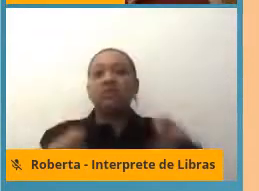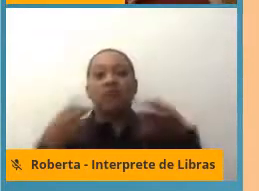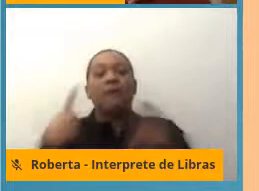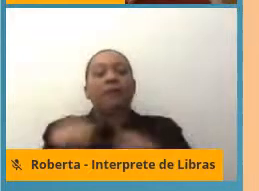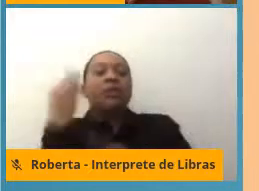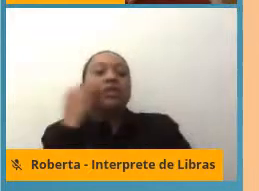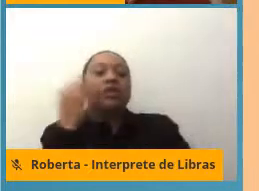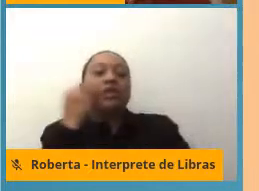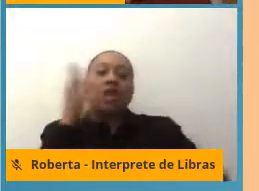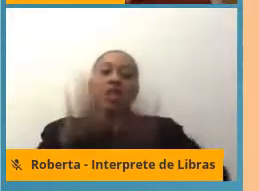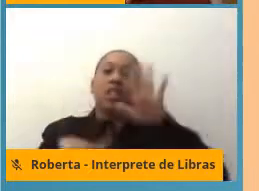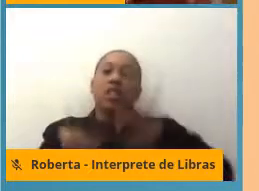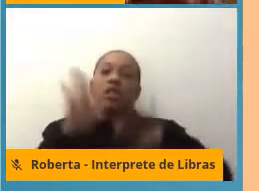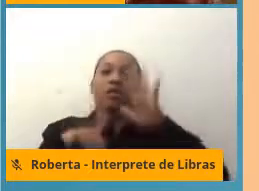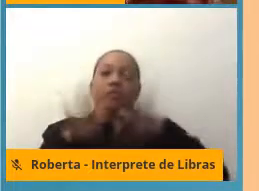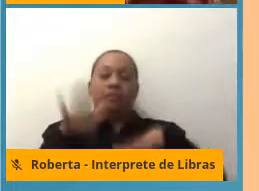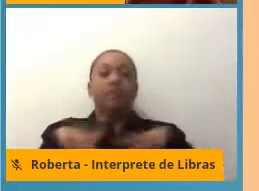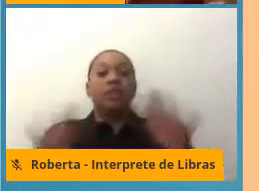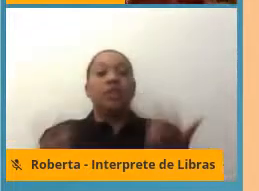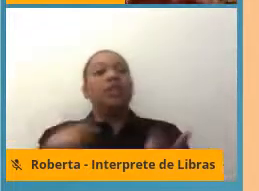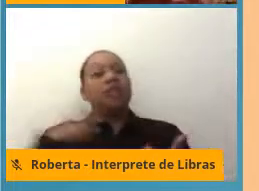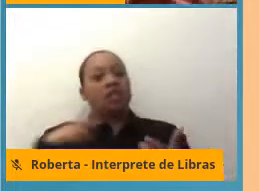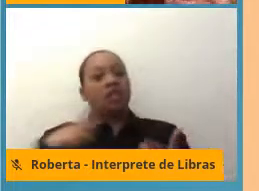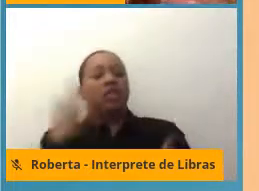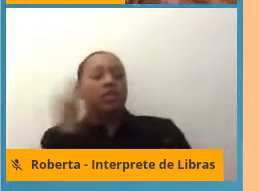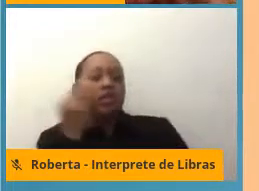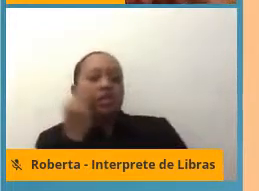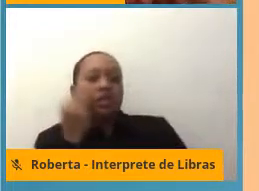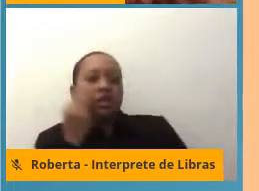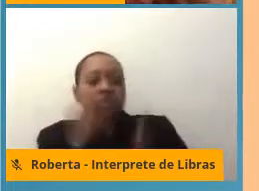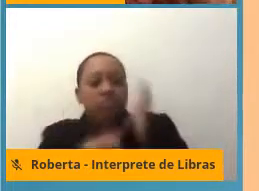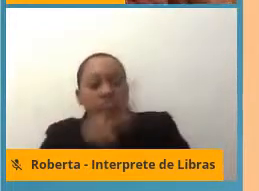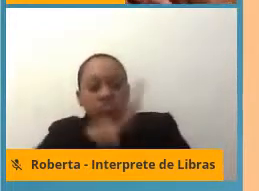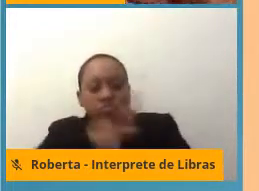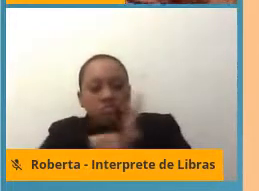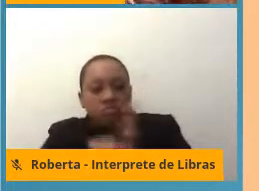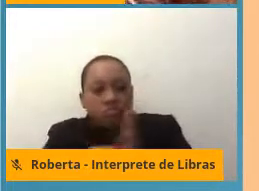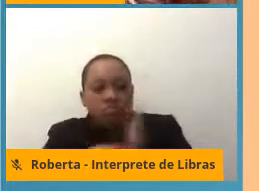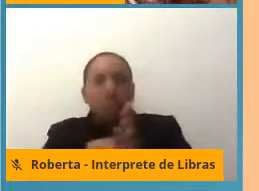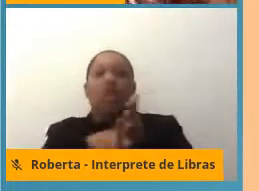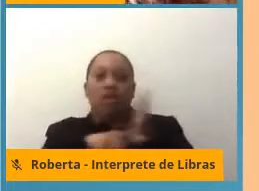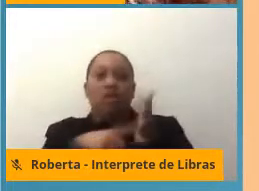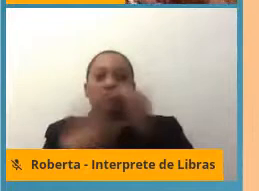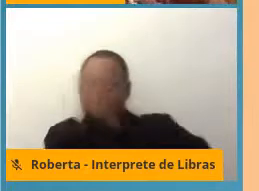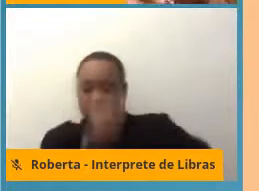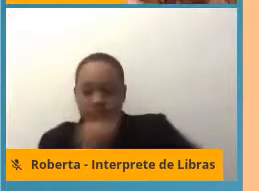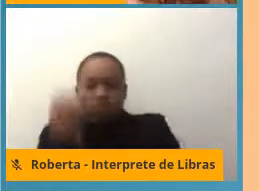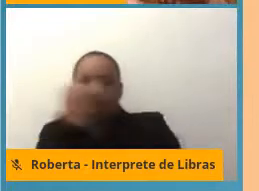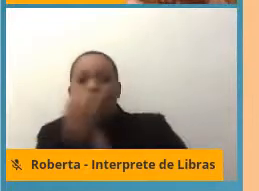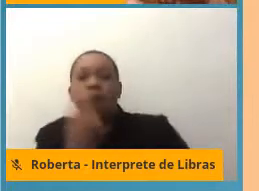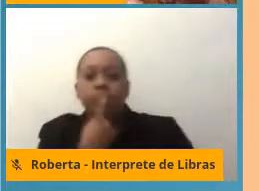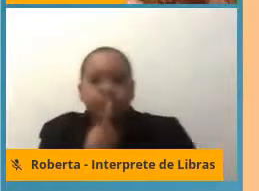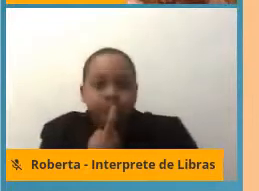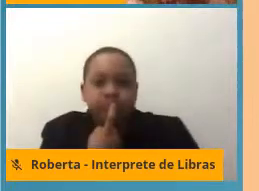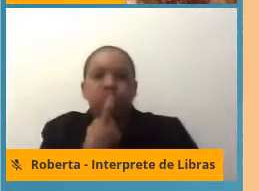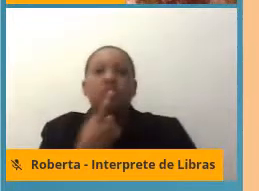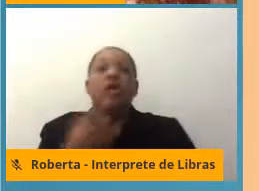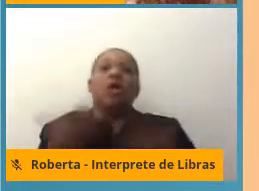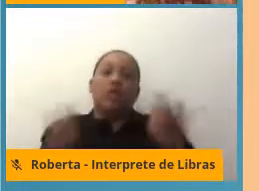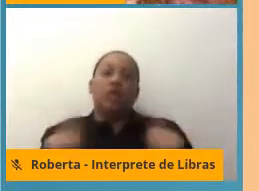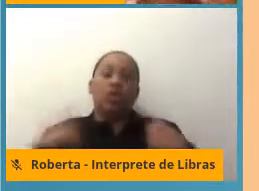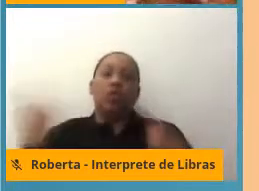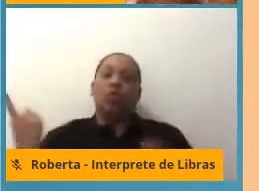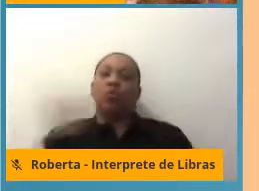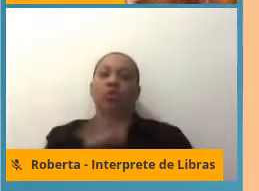existem testes onde a janela imunológica são mais curtas. Então, você consegue diminuir esse período de vácuo,